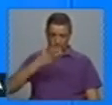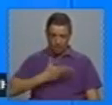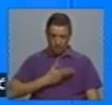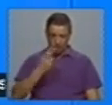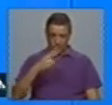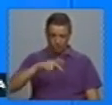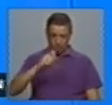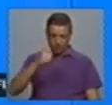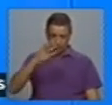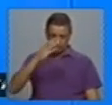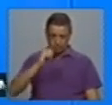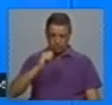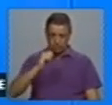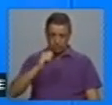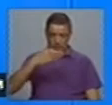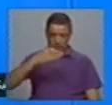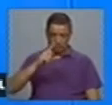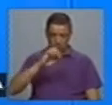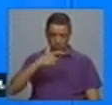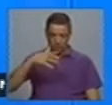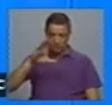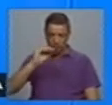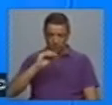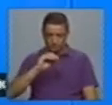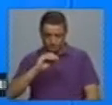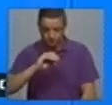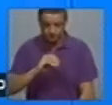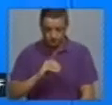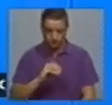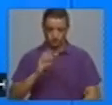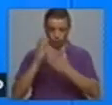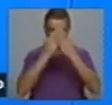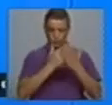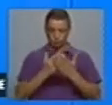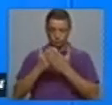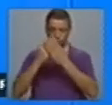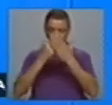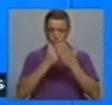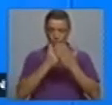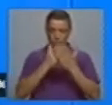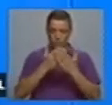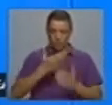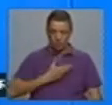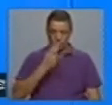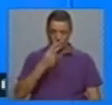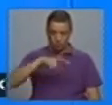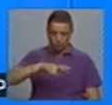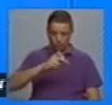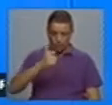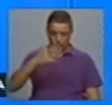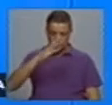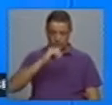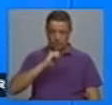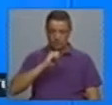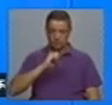neste caso em Plutão. E mais interessante ainda, de acordo com o estudo feito pela velocidade destas dunas, pela morfologia destas